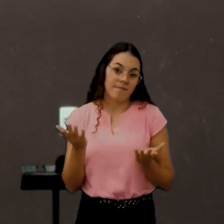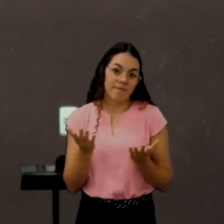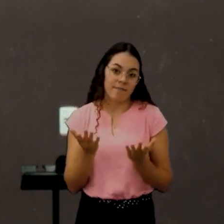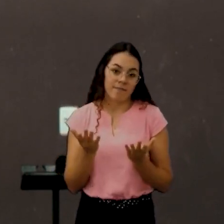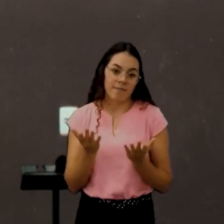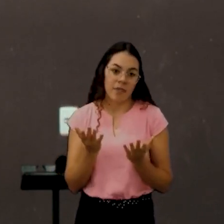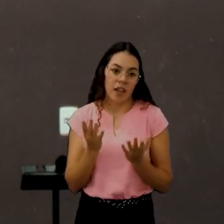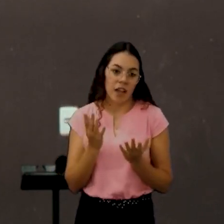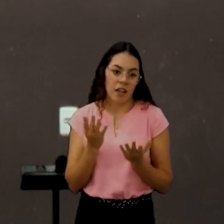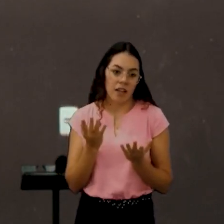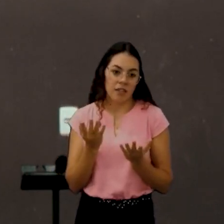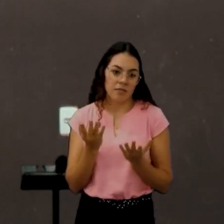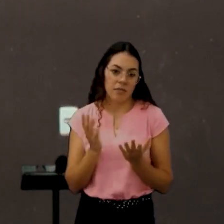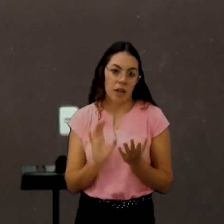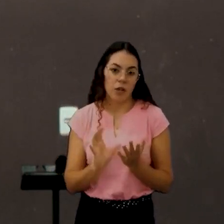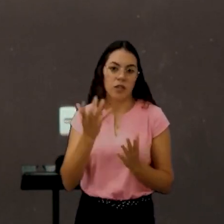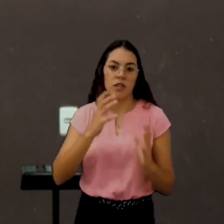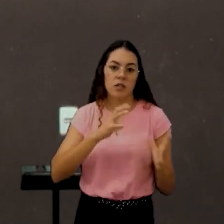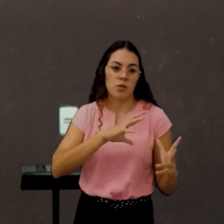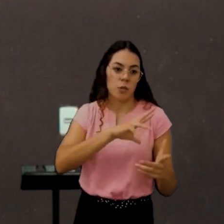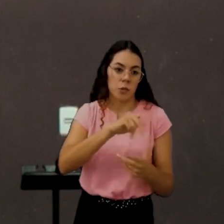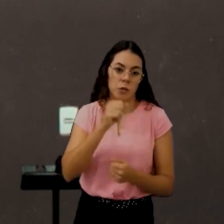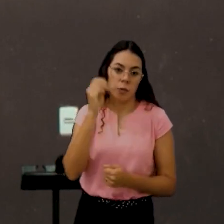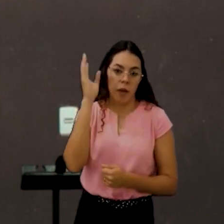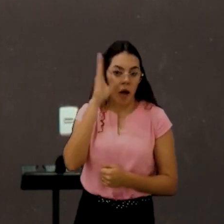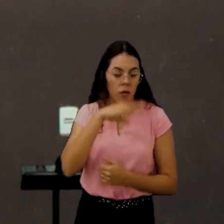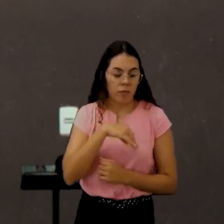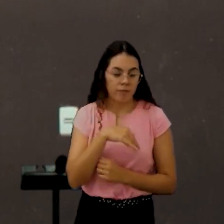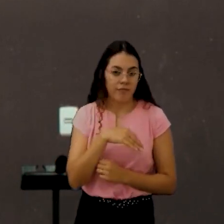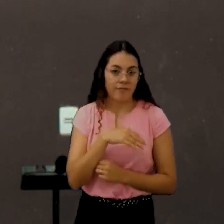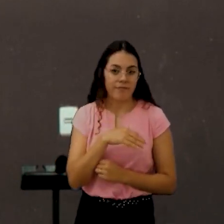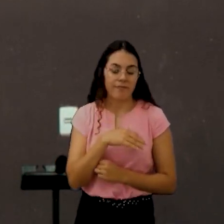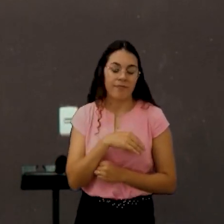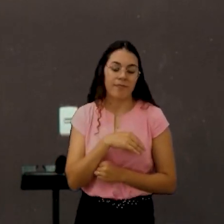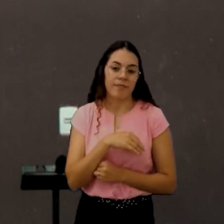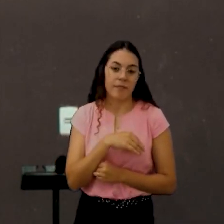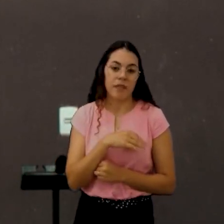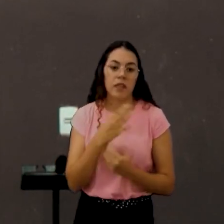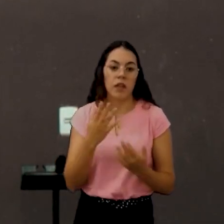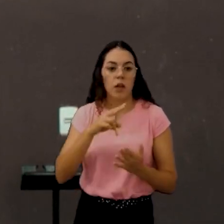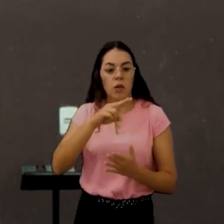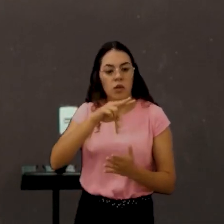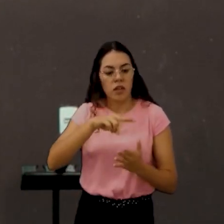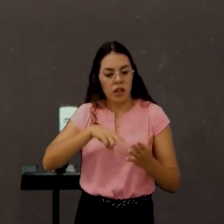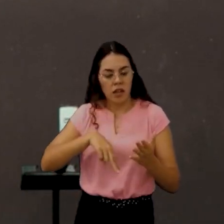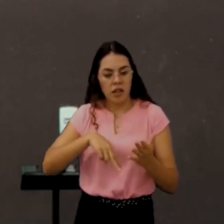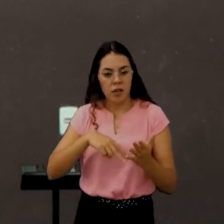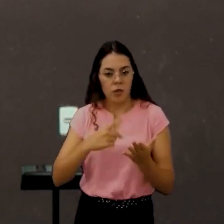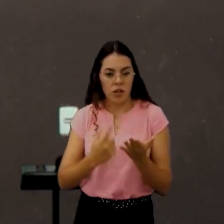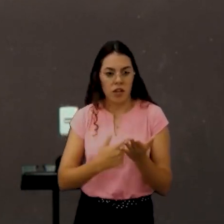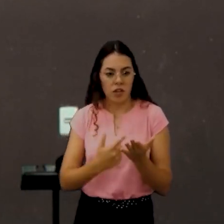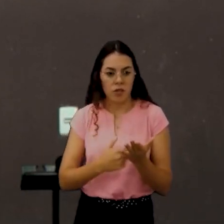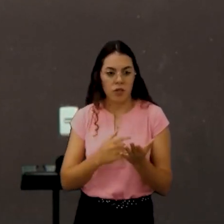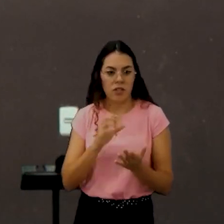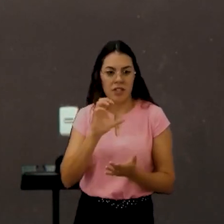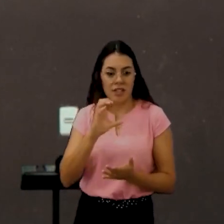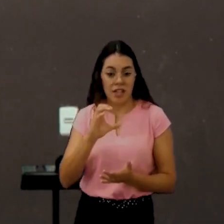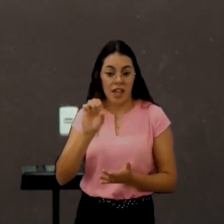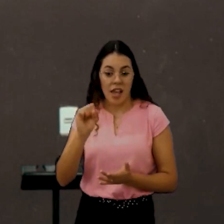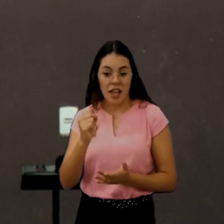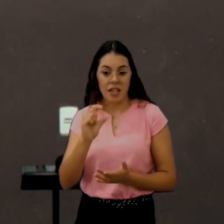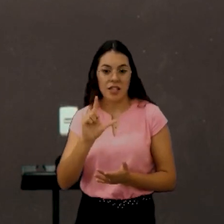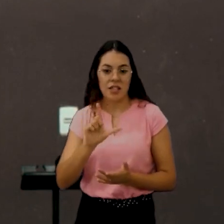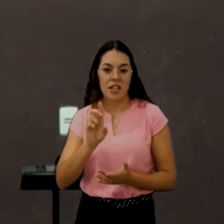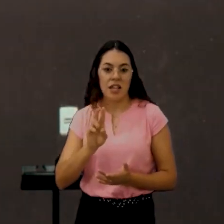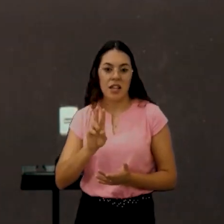É assim que funciona. O mundo é assim. Então, leia esse livro, C.S. Lewis, Por que não sou pacifista? Você vai entender. E